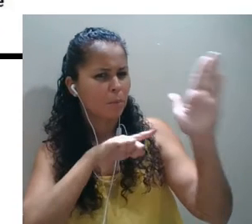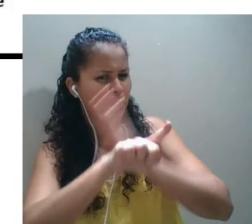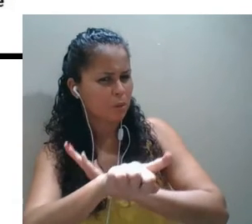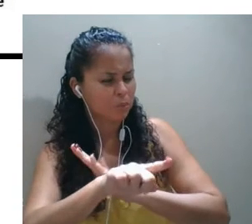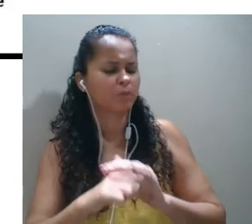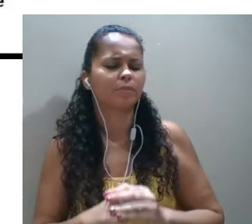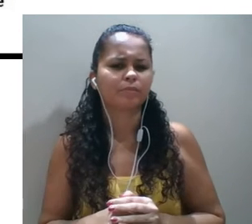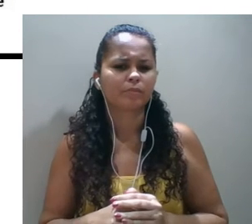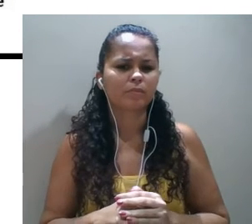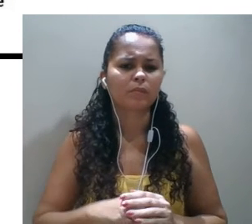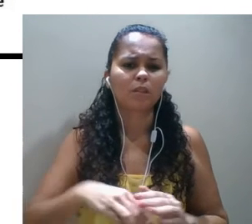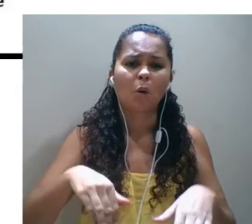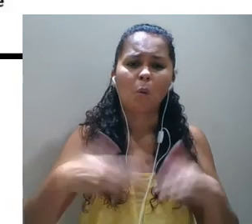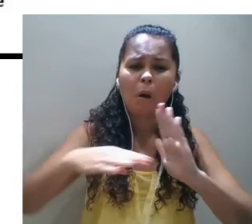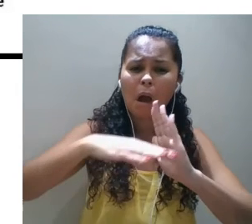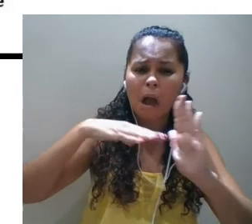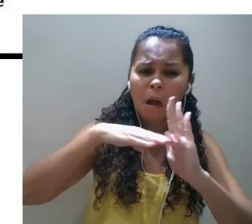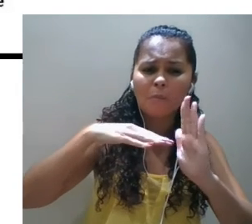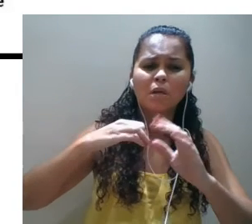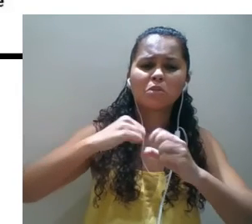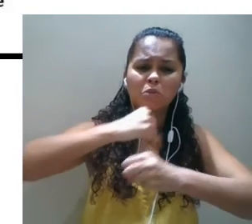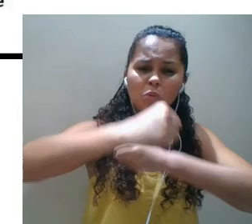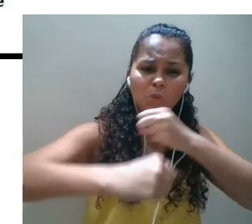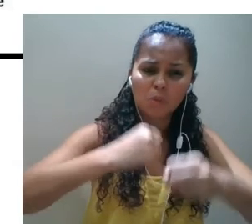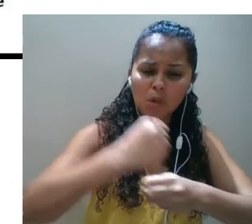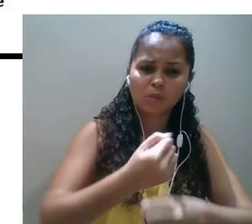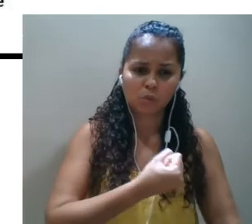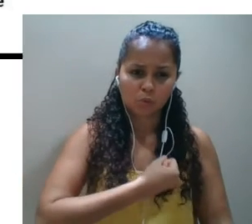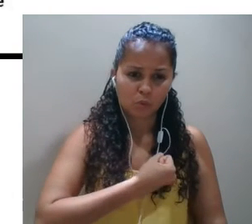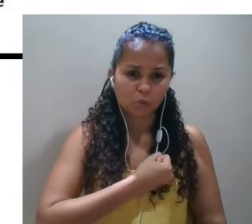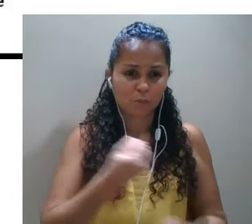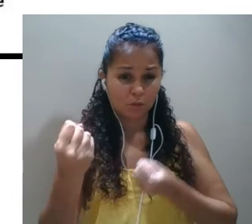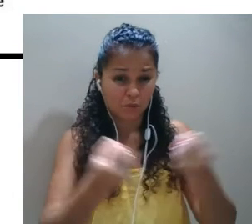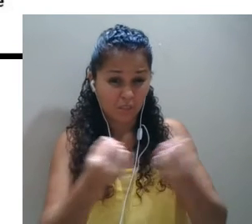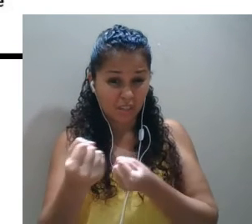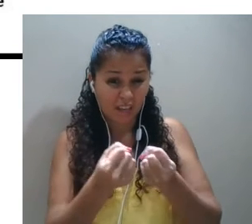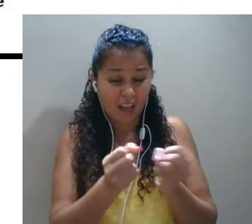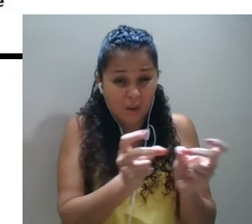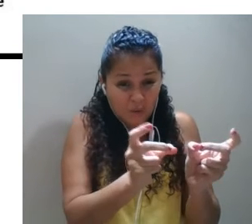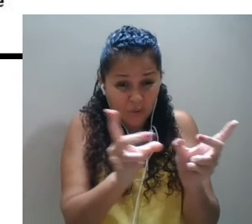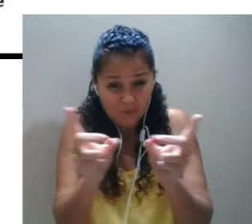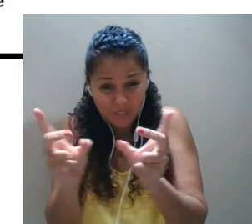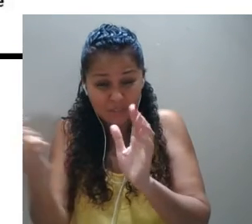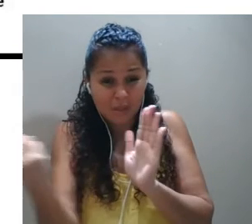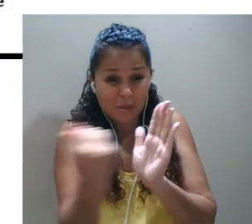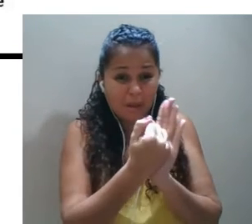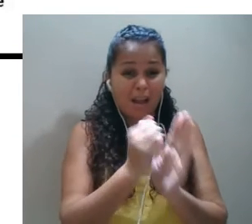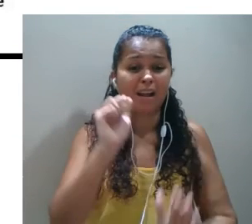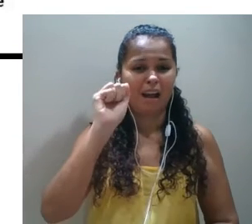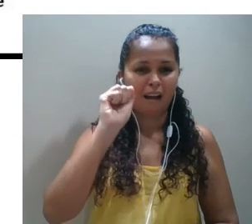juntos, a média anual do número de carros vendido pela marca A nos anos representados no gráfico foi